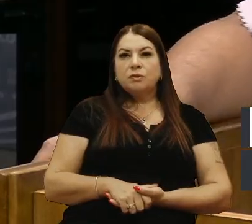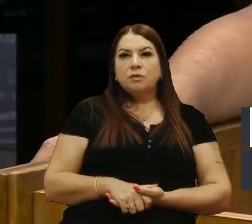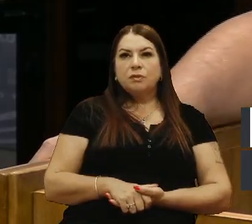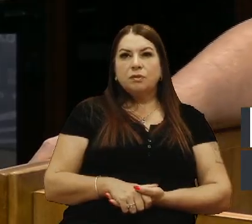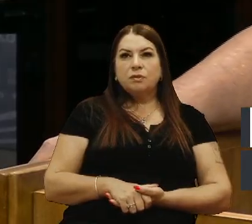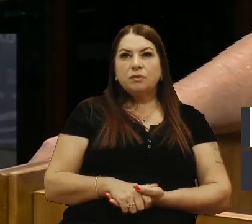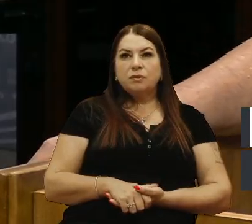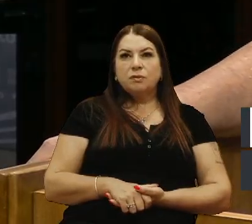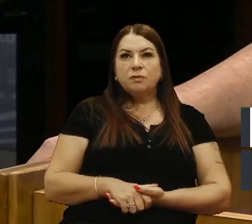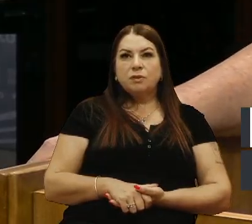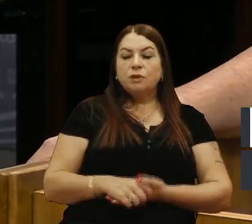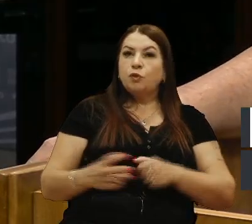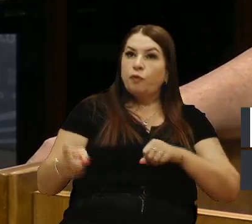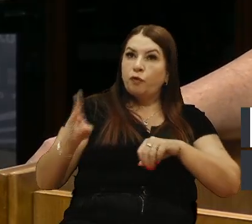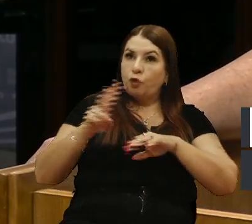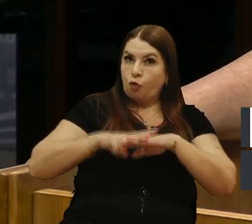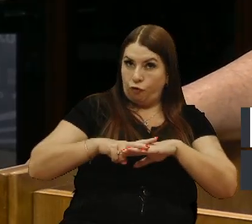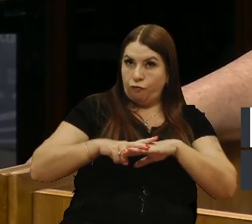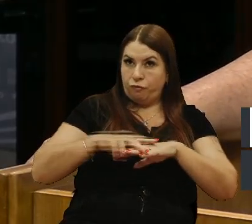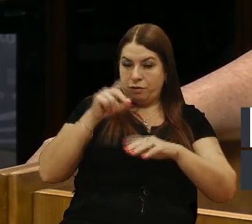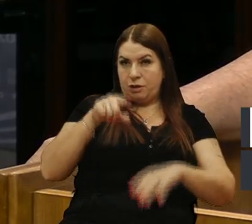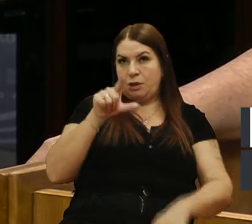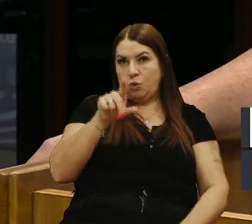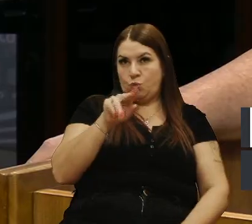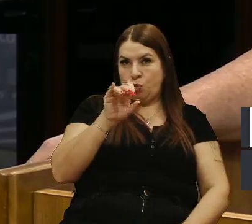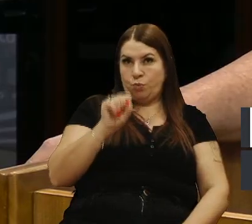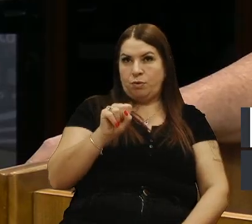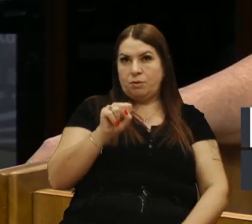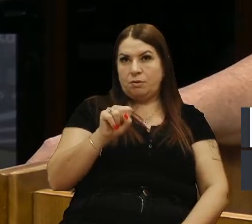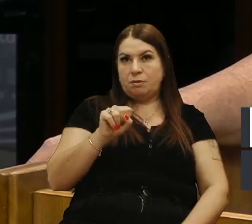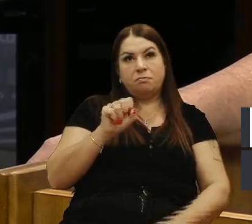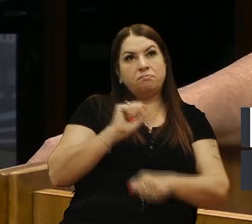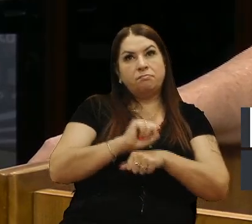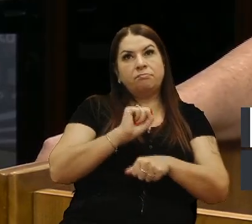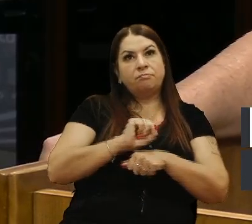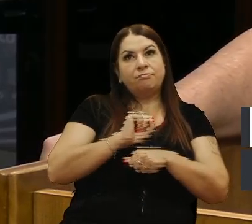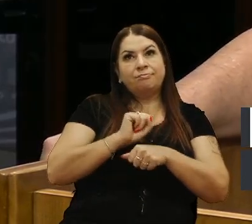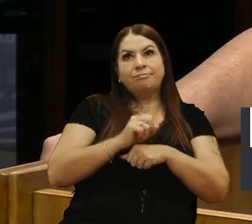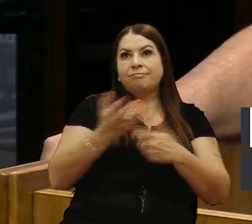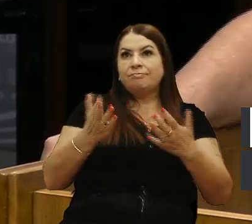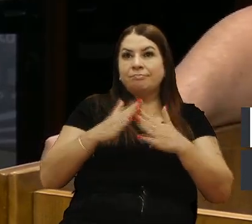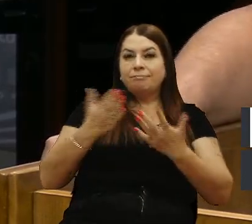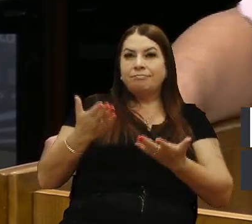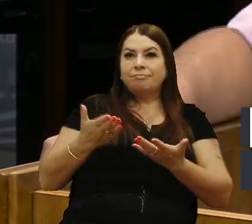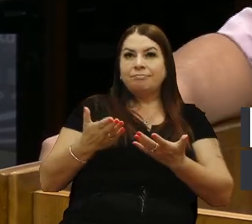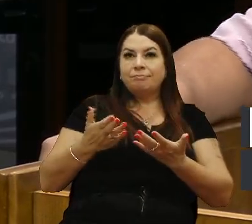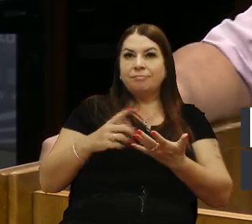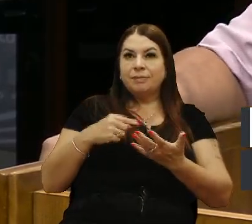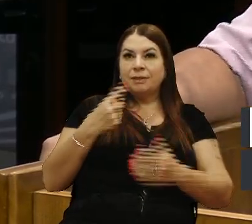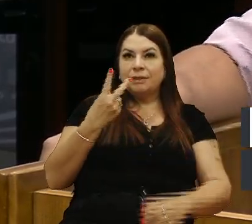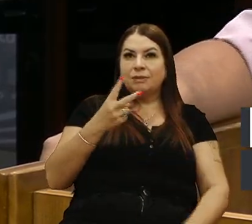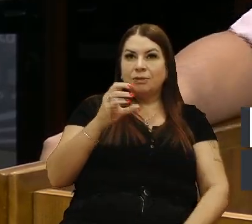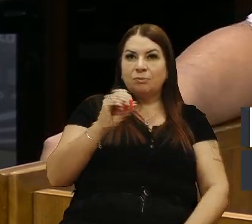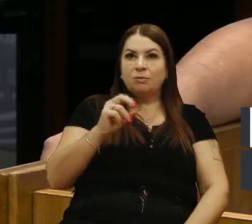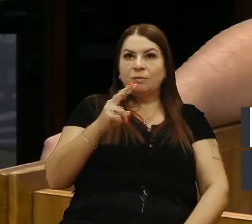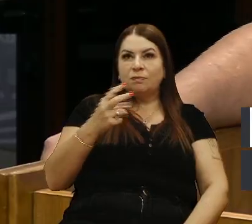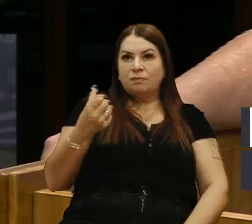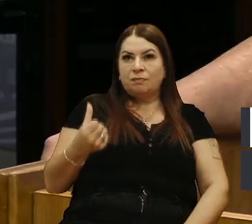E o viúvo, o Luiz, está ainda aguardando. E nós estamos em